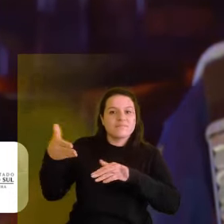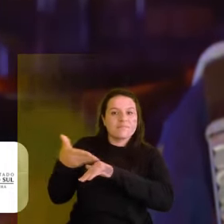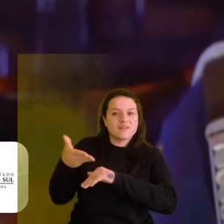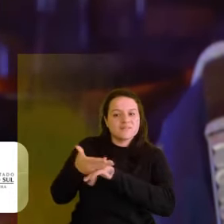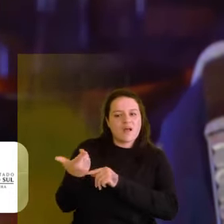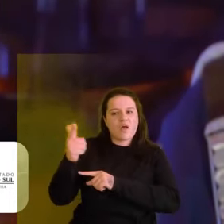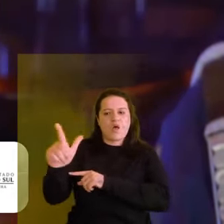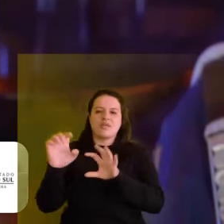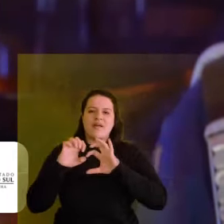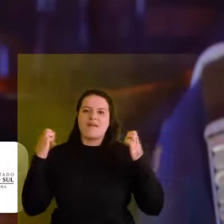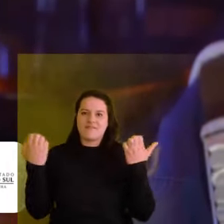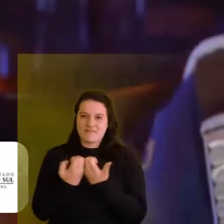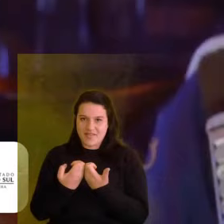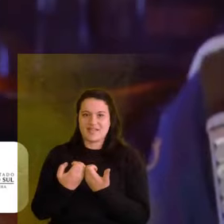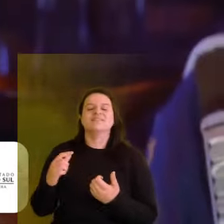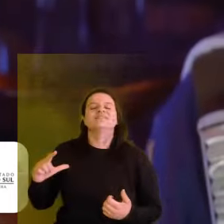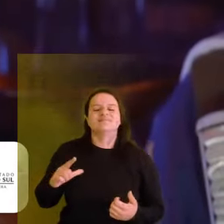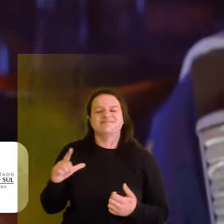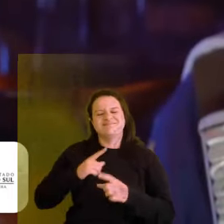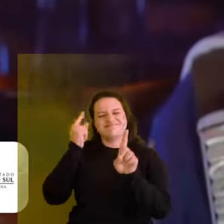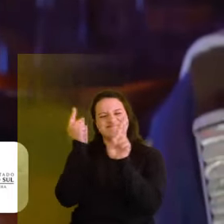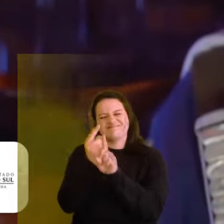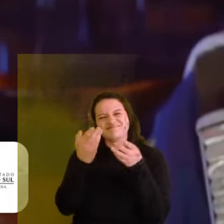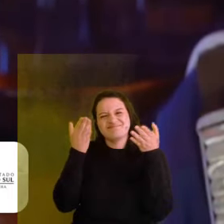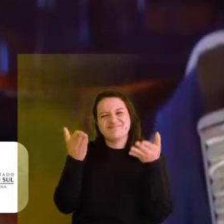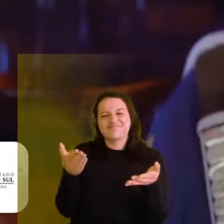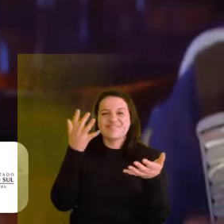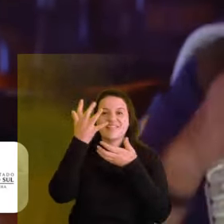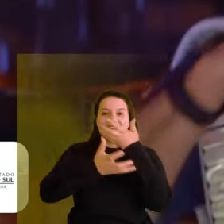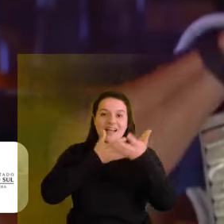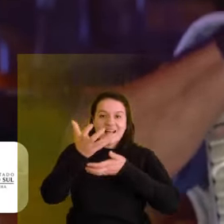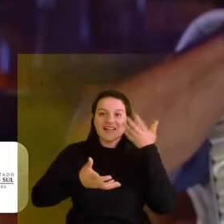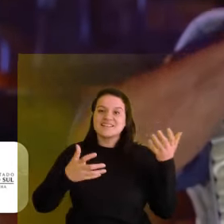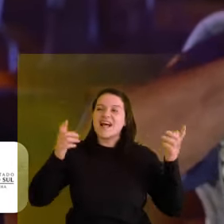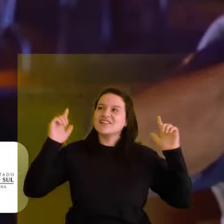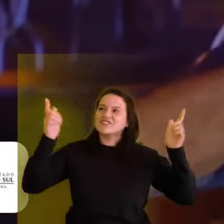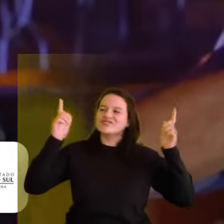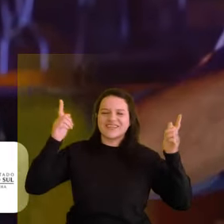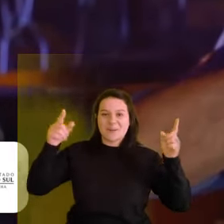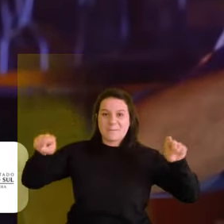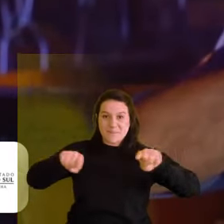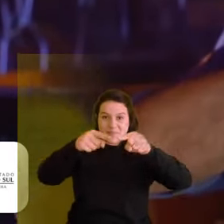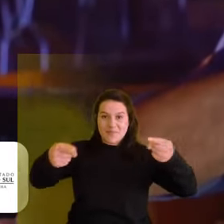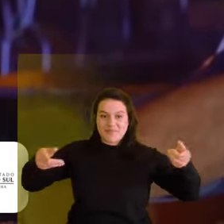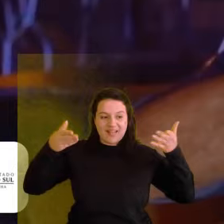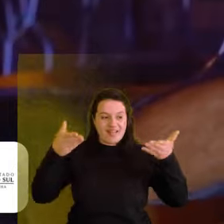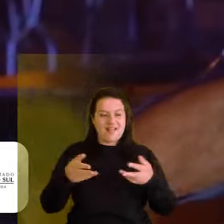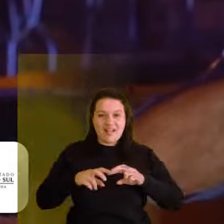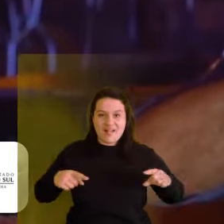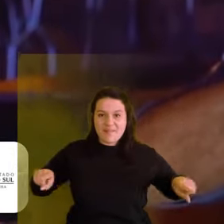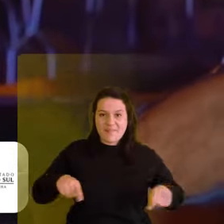Se encontramos por lá para cantar e se divertir, tocar muita música ao som dessa banda que está há 25 anos animando